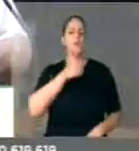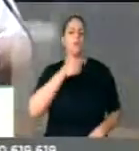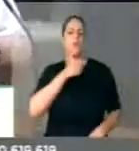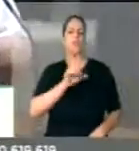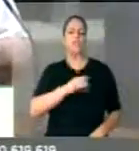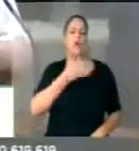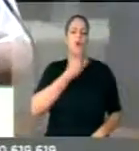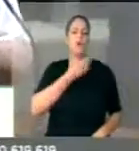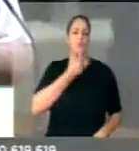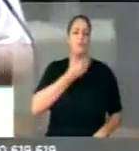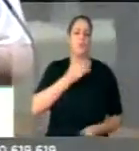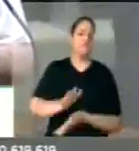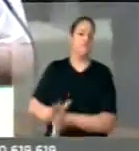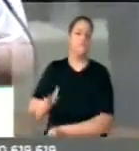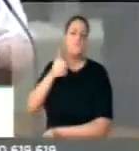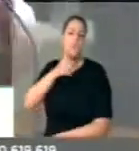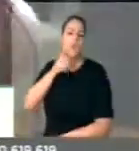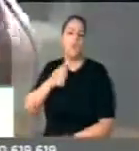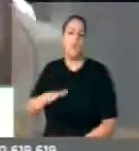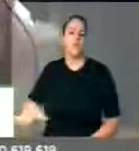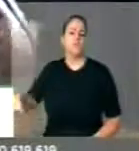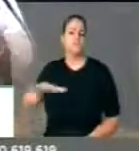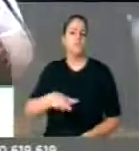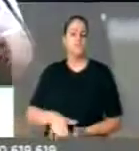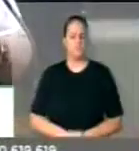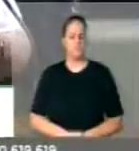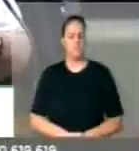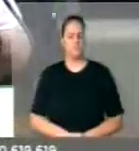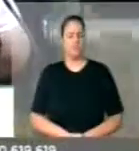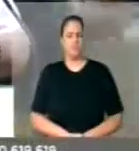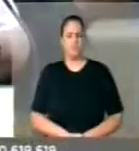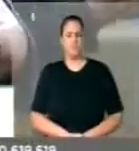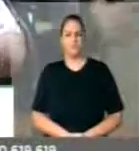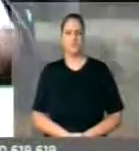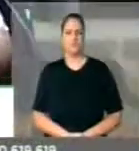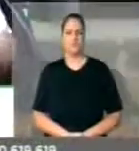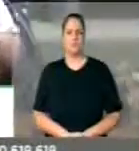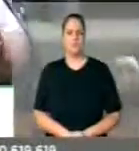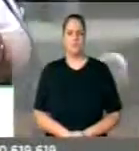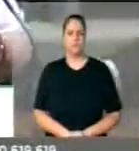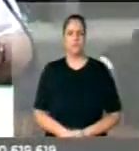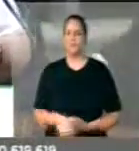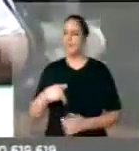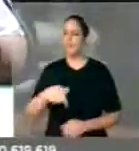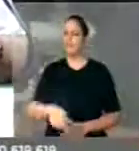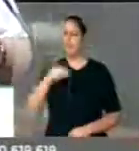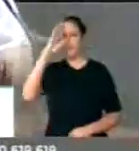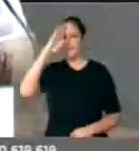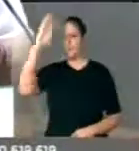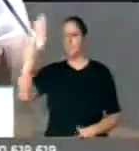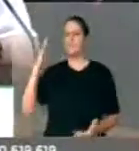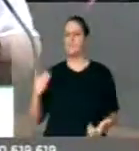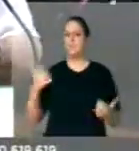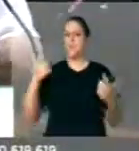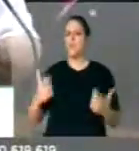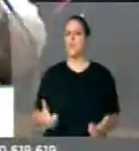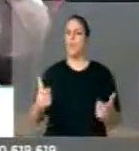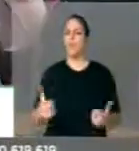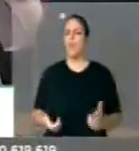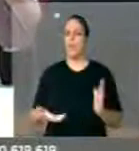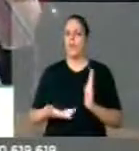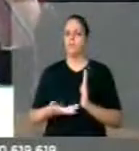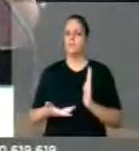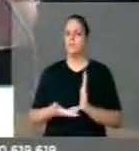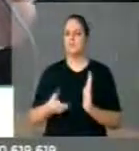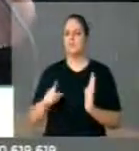da Câmara dos Deputados como a única e a principal instituição que de fato representa